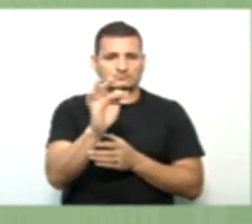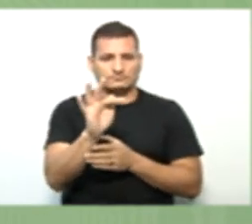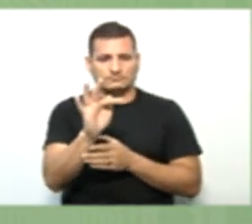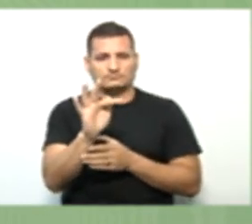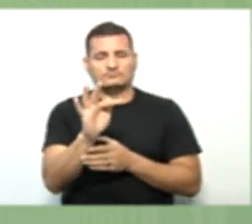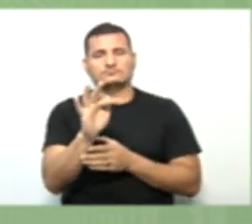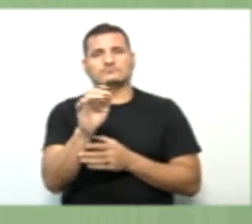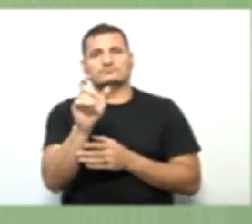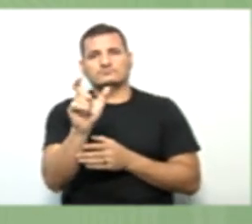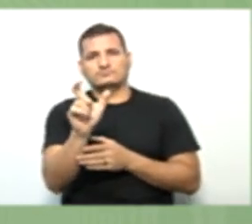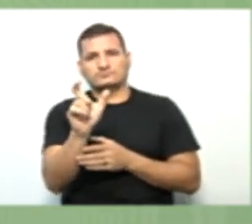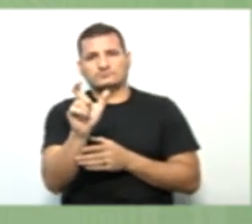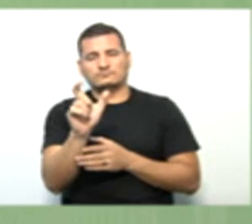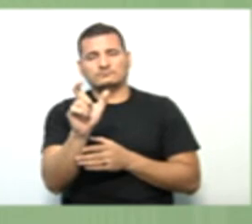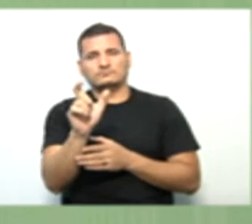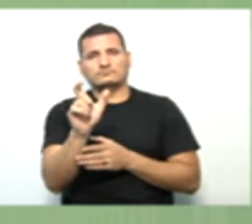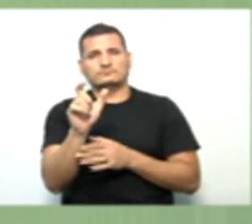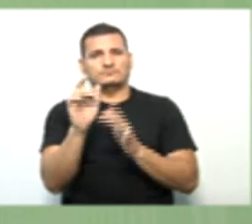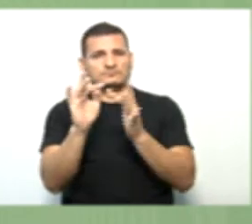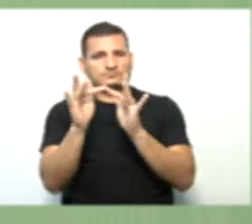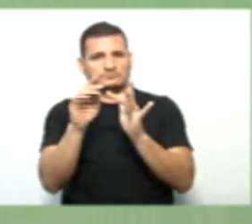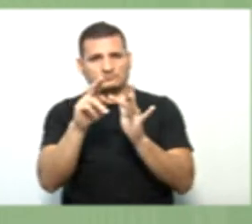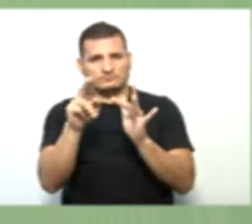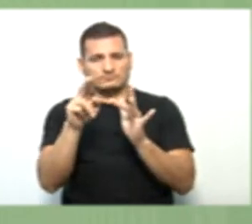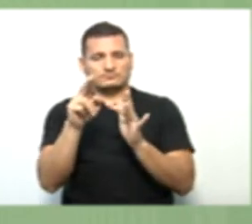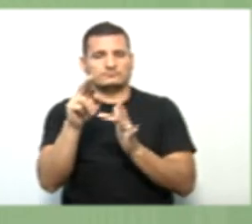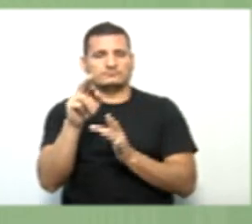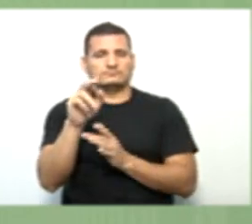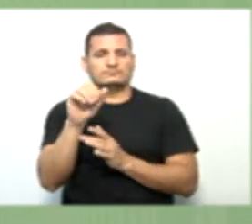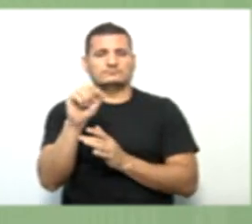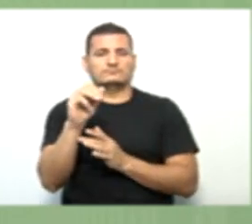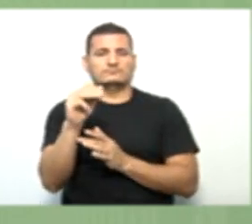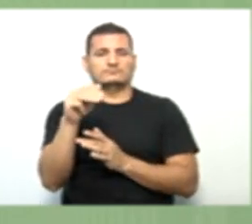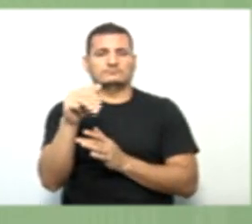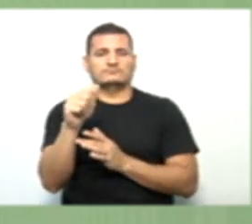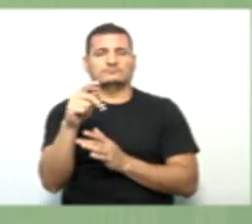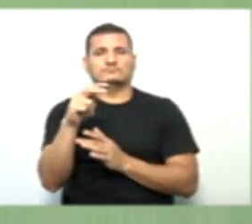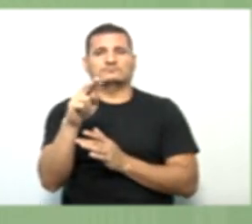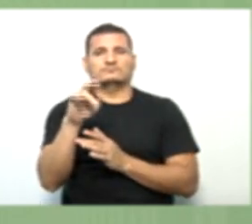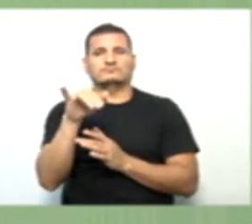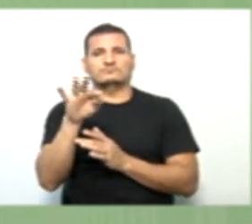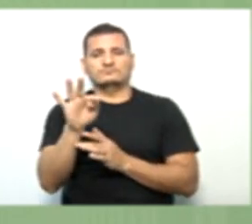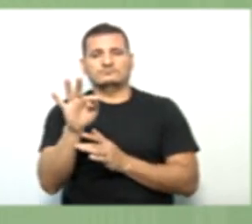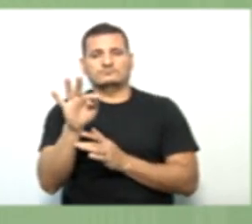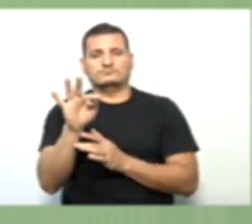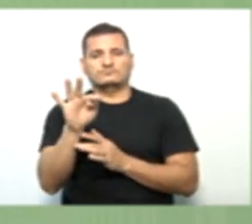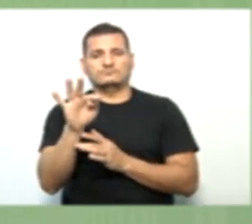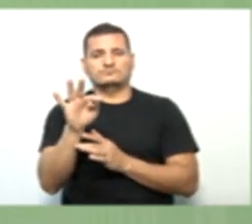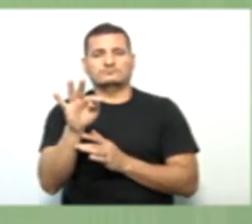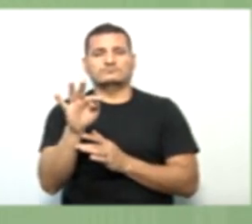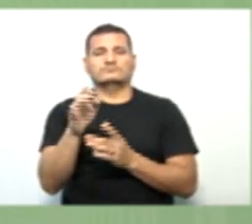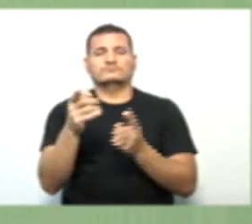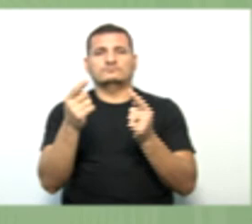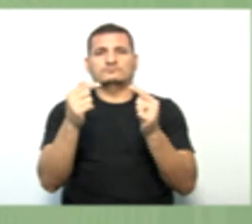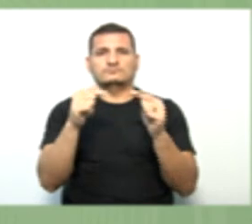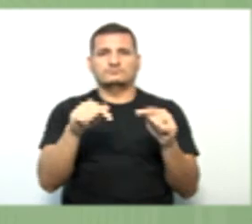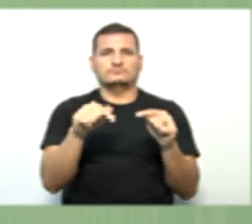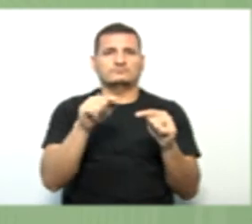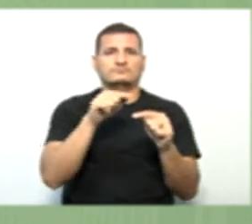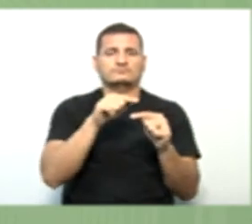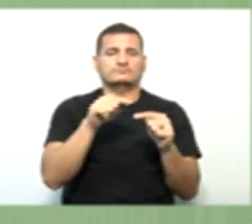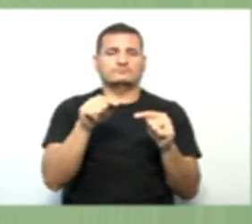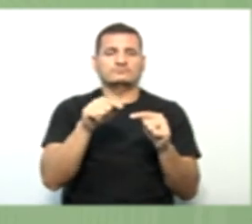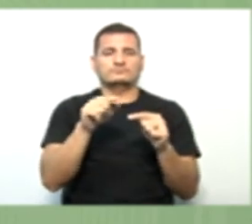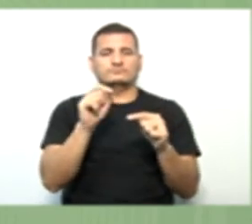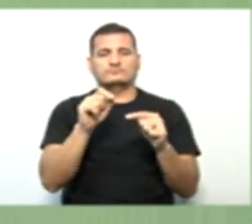da função e os parâmetros. E aqui o comando que essa função executa. Ela soma no 1 com